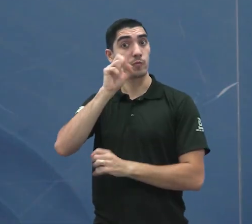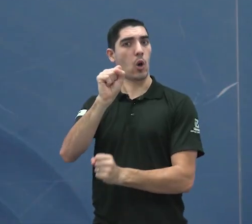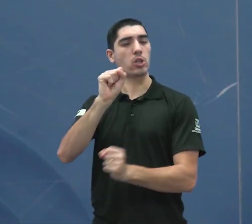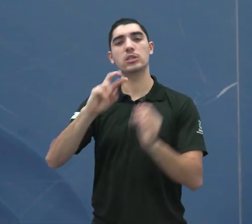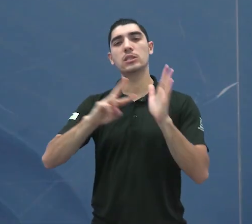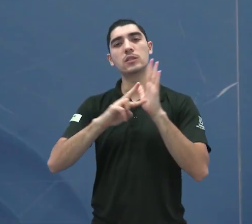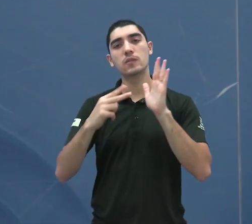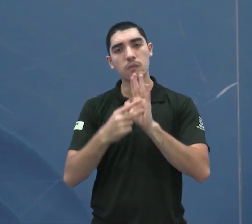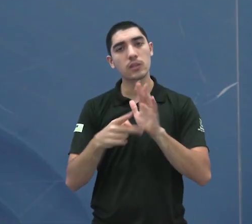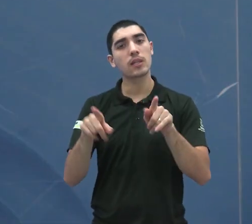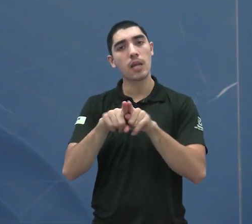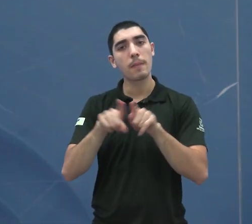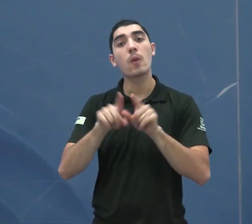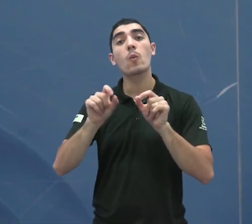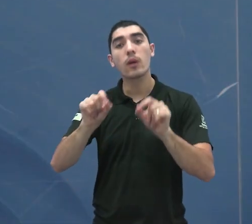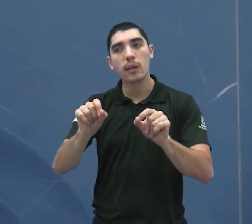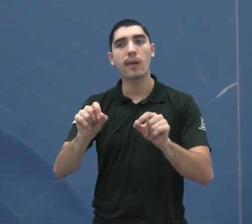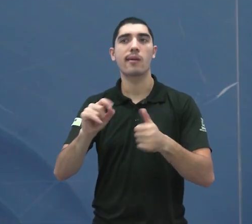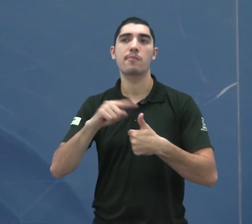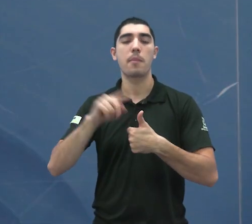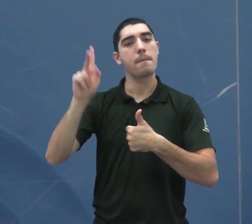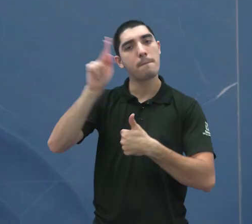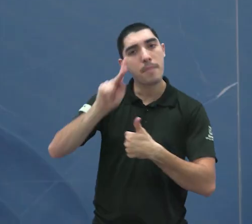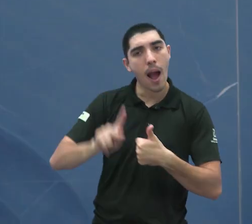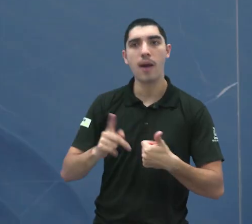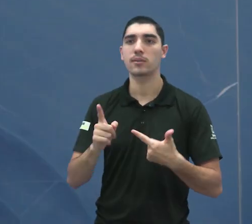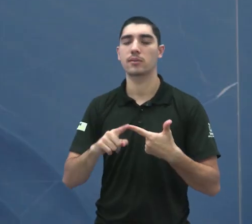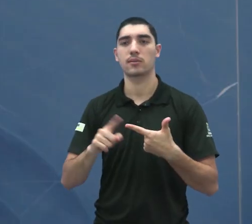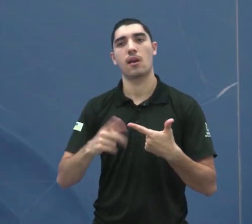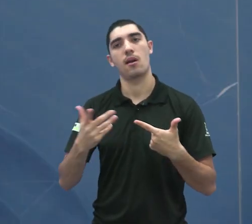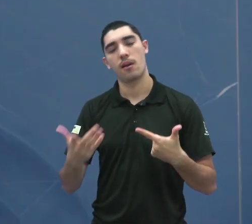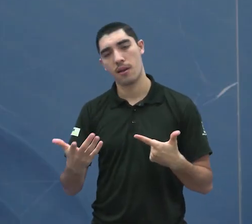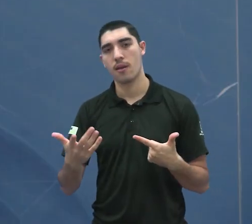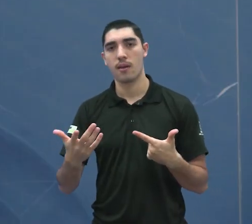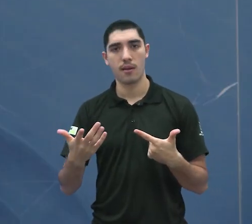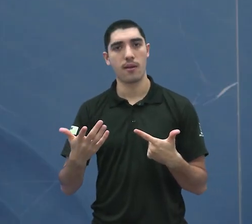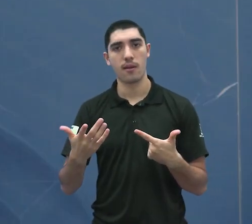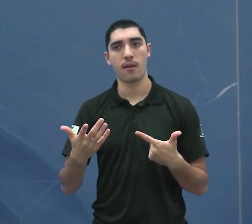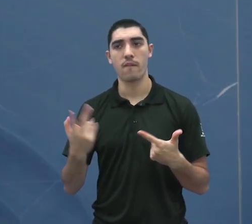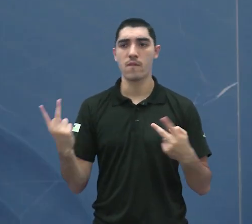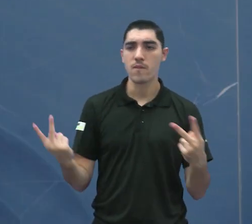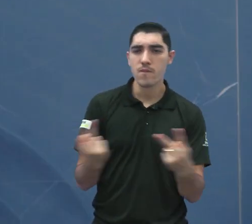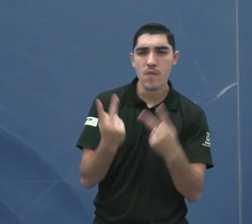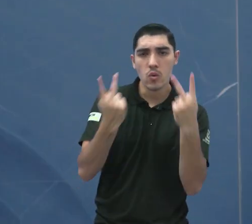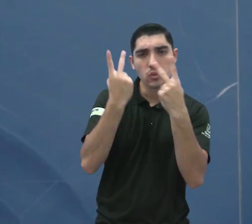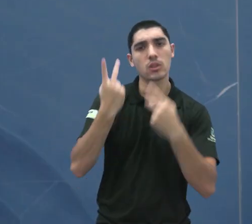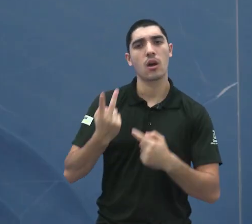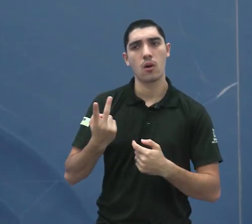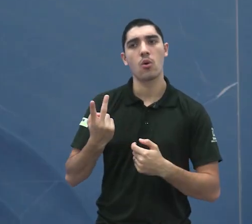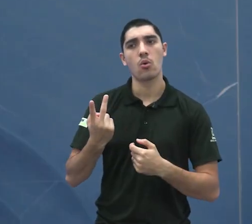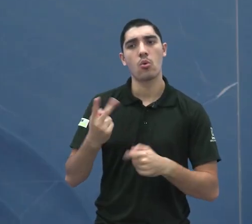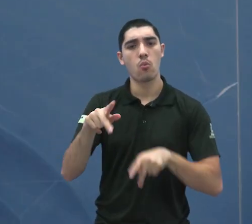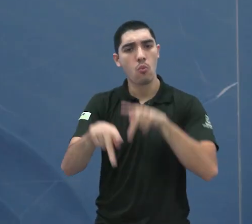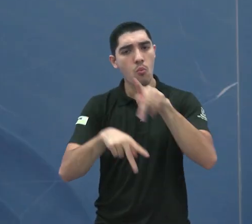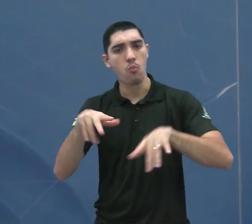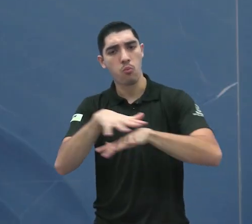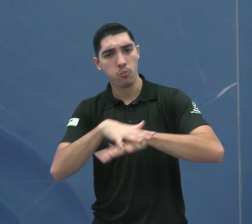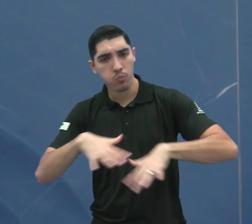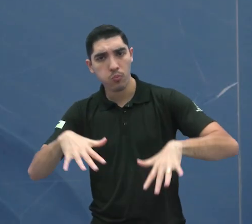respeito às questões relacionadas à paz, né? Relacionadas à valorização de